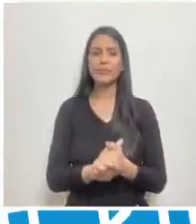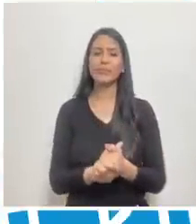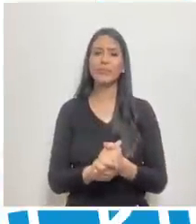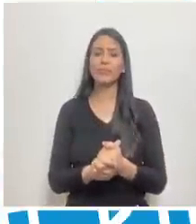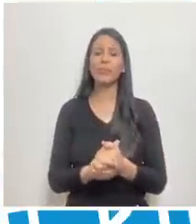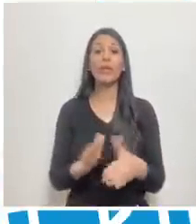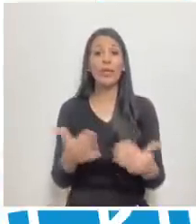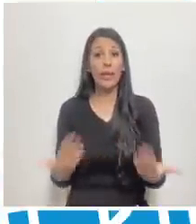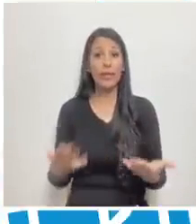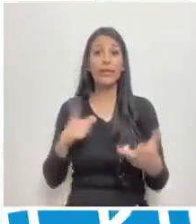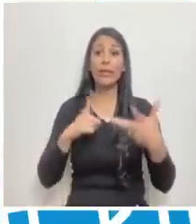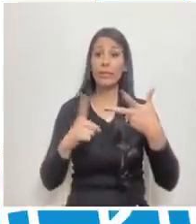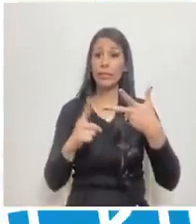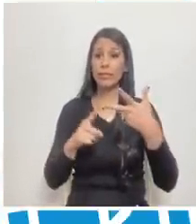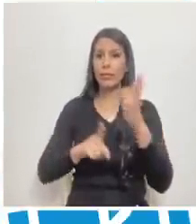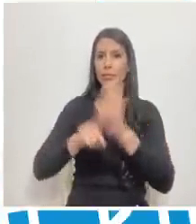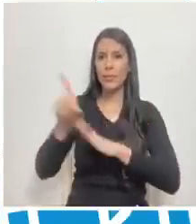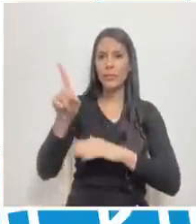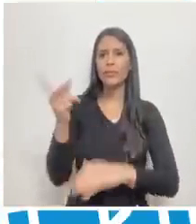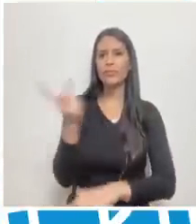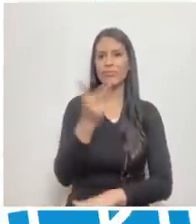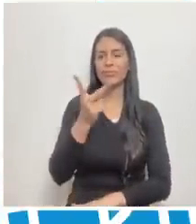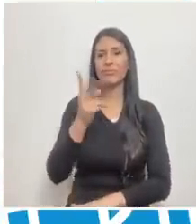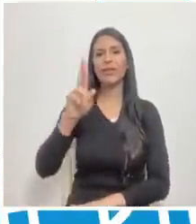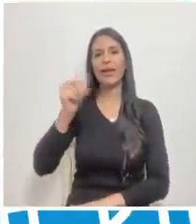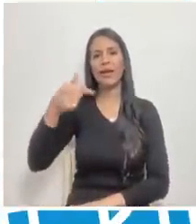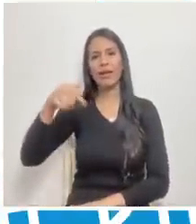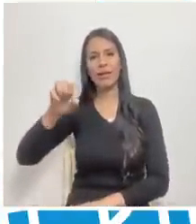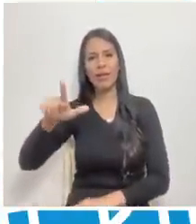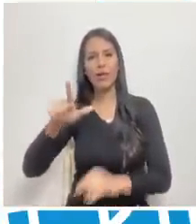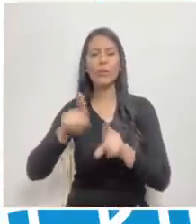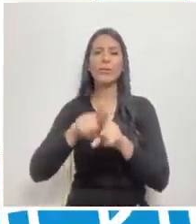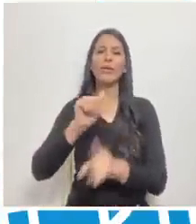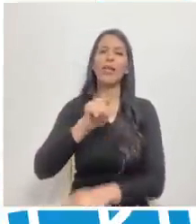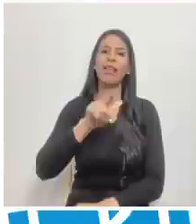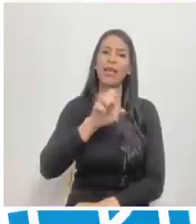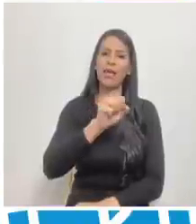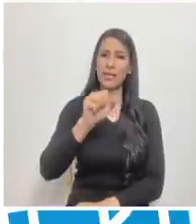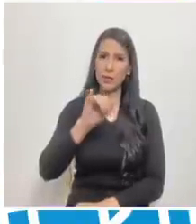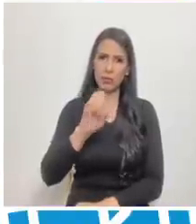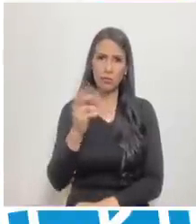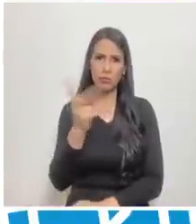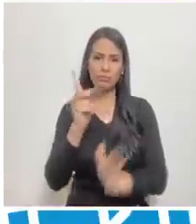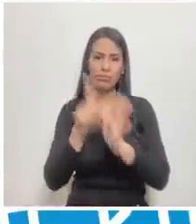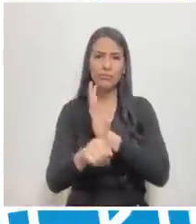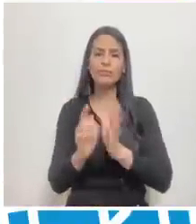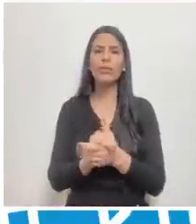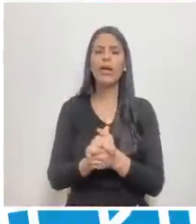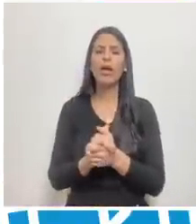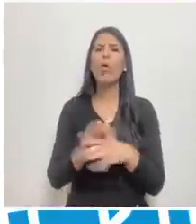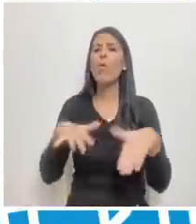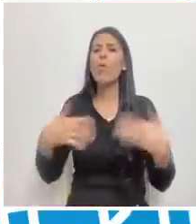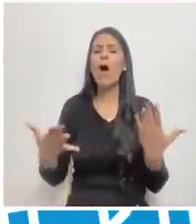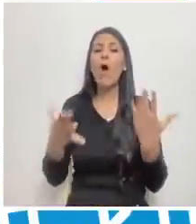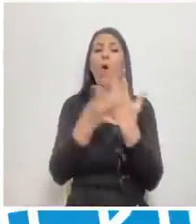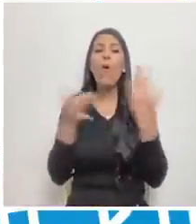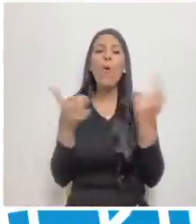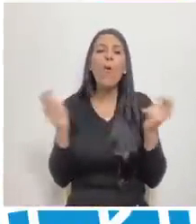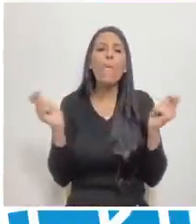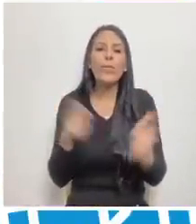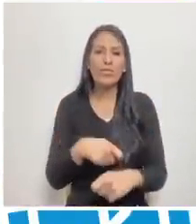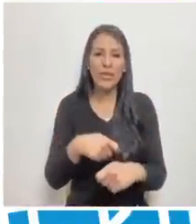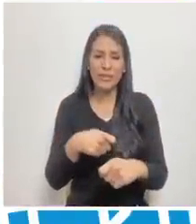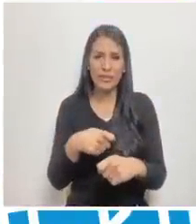para a Raquel. Quais competências priorizar no SAEB durante o período de afastamento dos alunos da